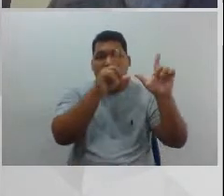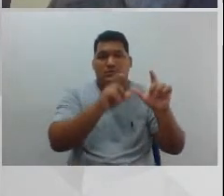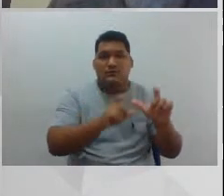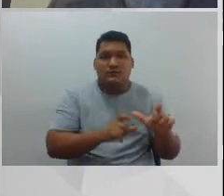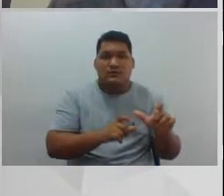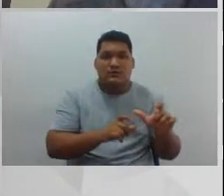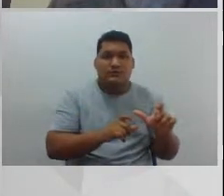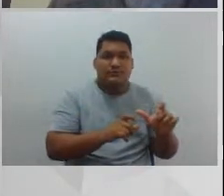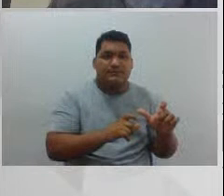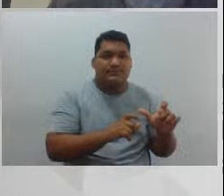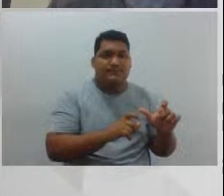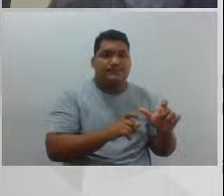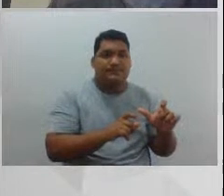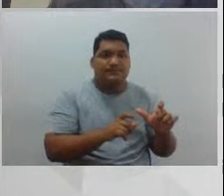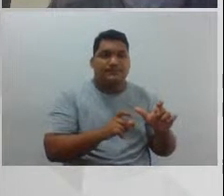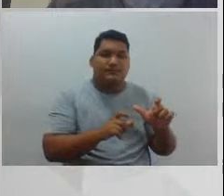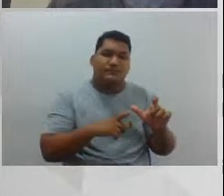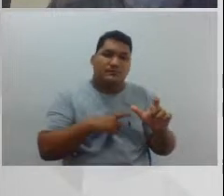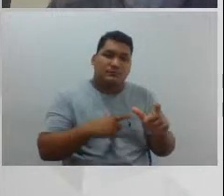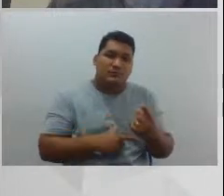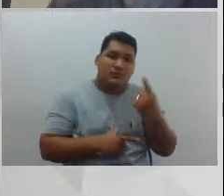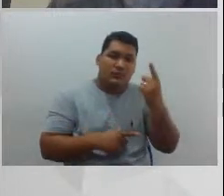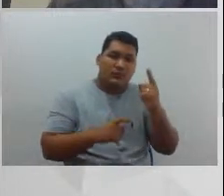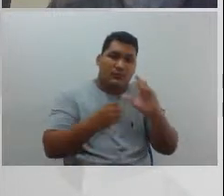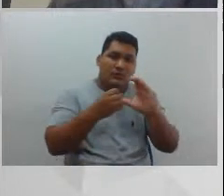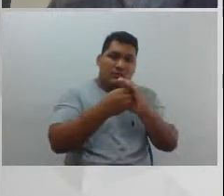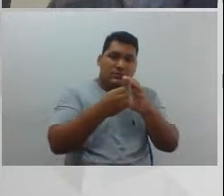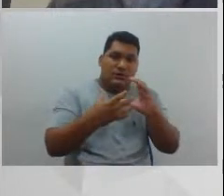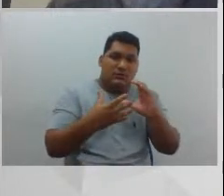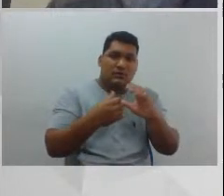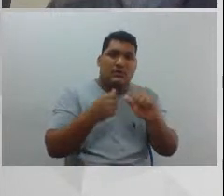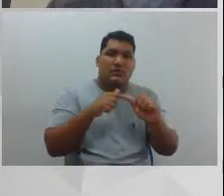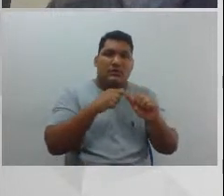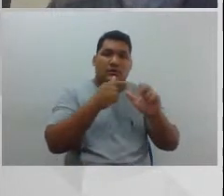nosso cérebro faz é extrair características